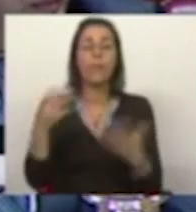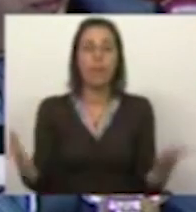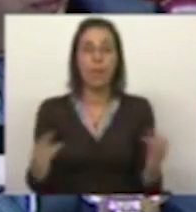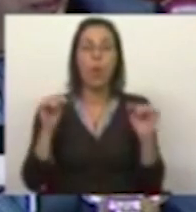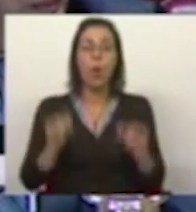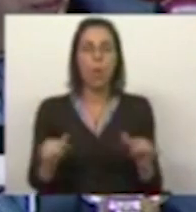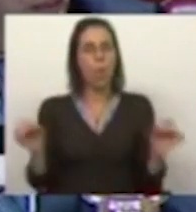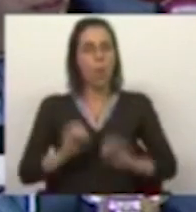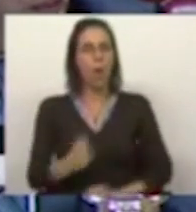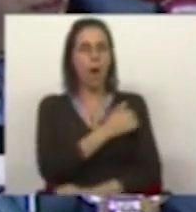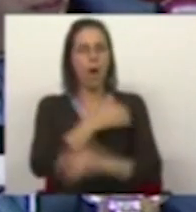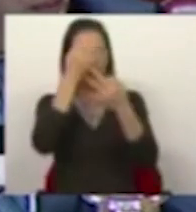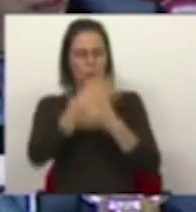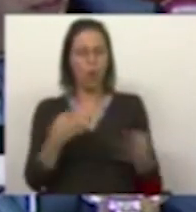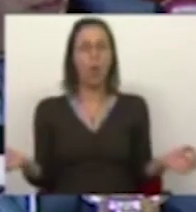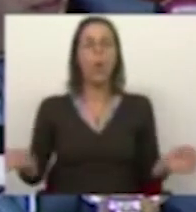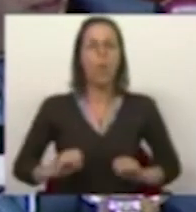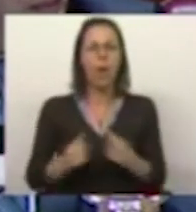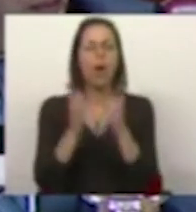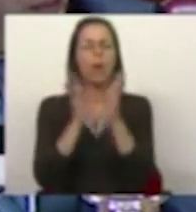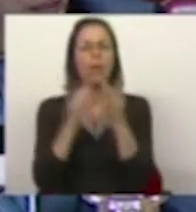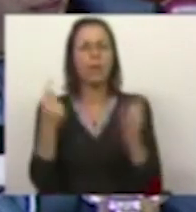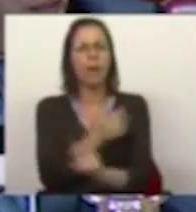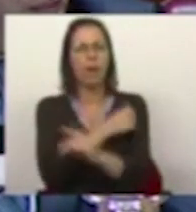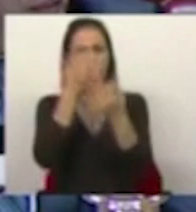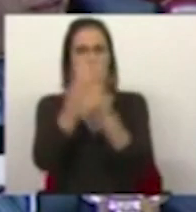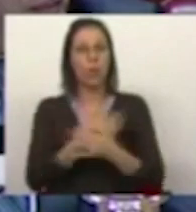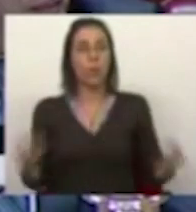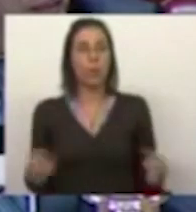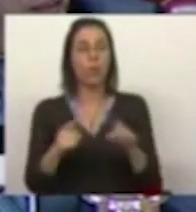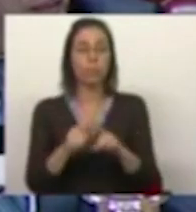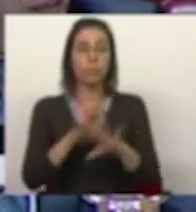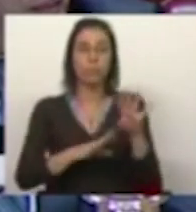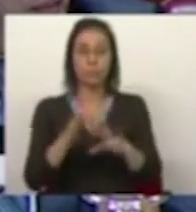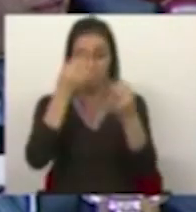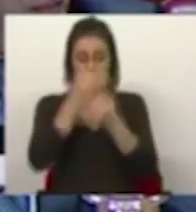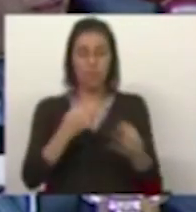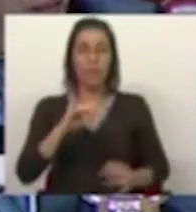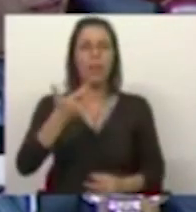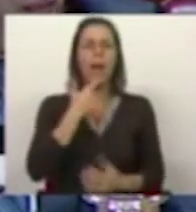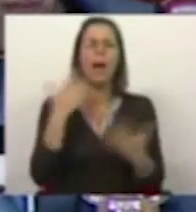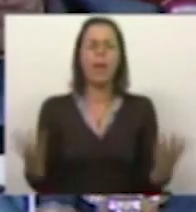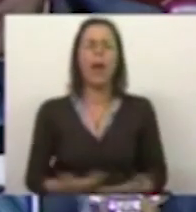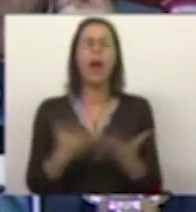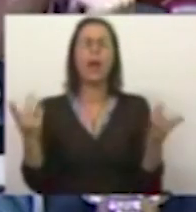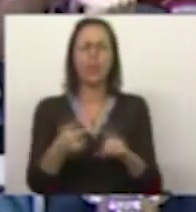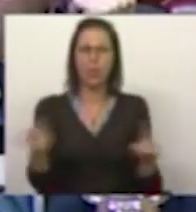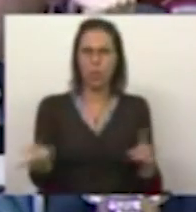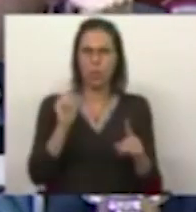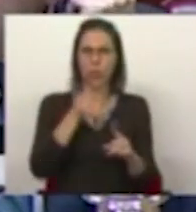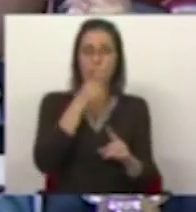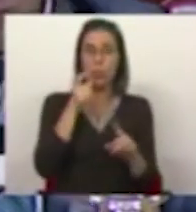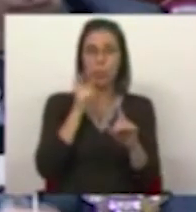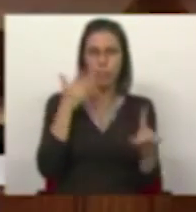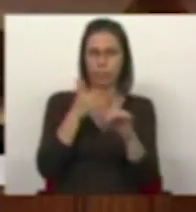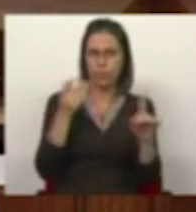que ainda hoje não têm uma habitação condigna, que terão todas uma habitação condigna, para assim celebrarmos com dignamente o 25 de Abril. Então isto não são